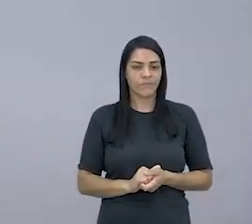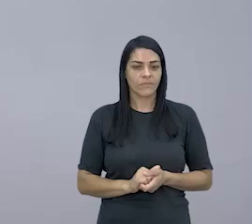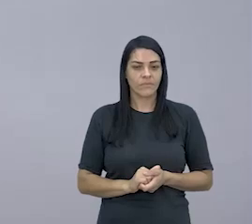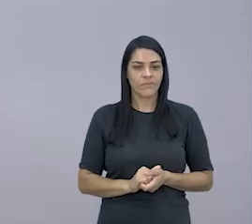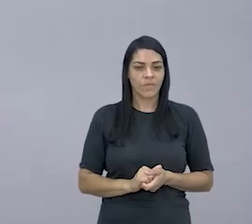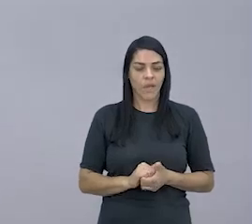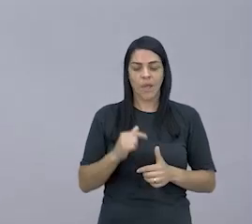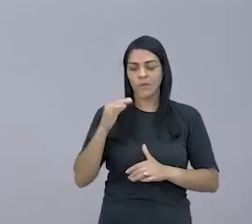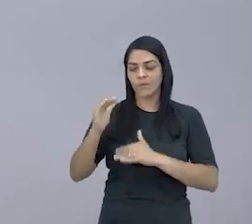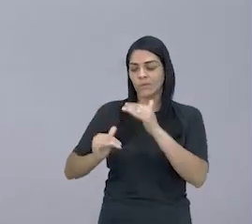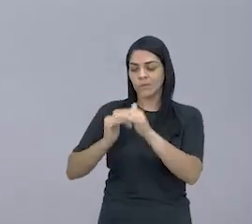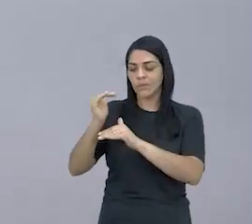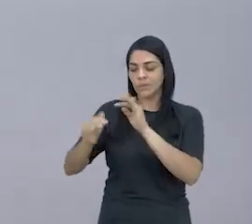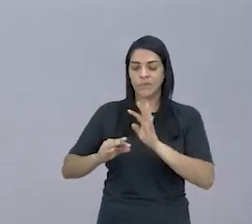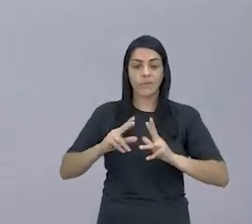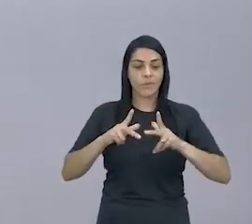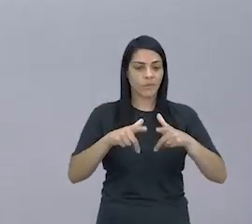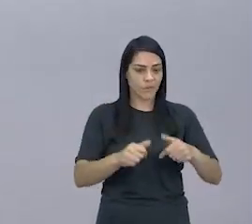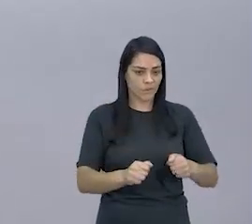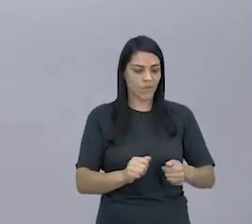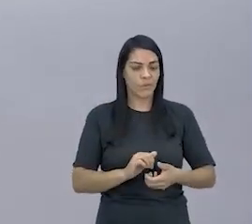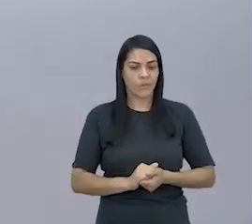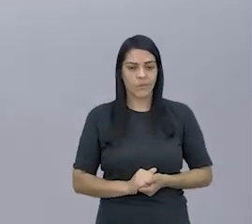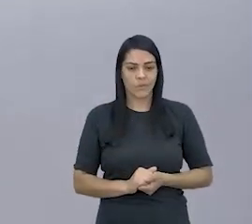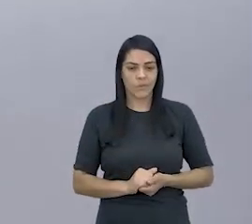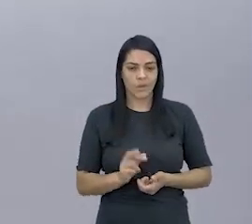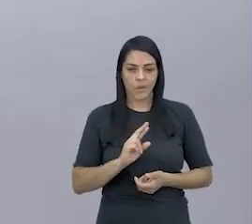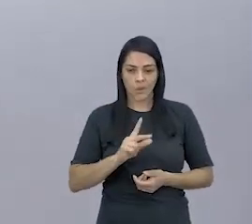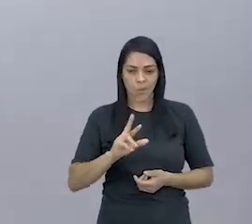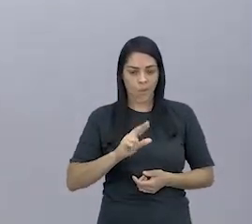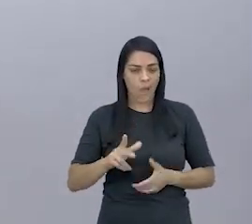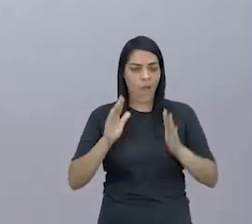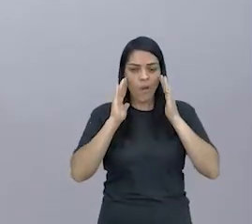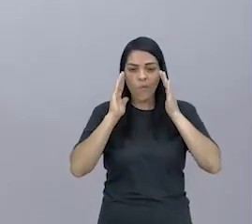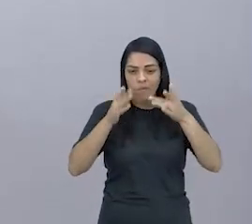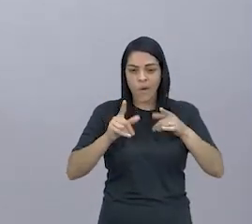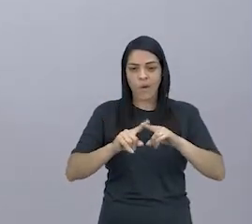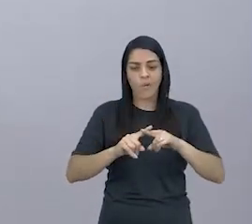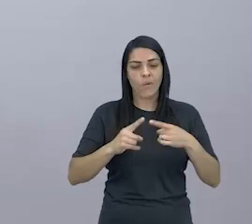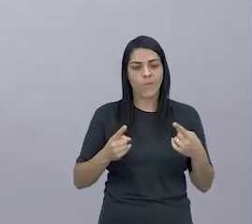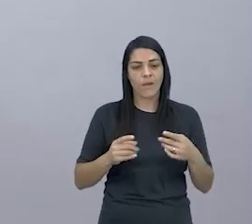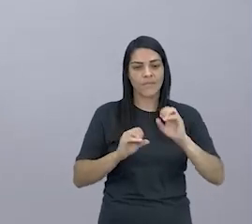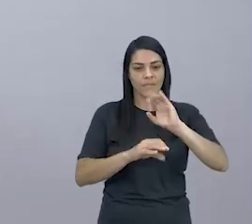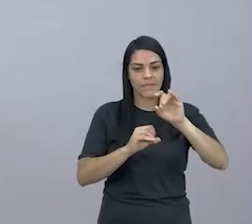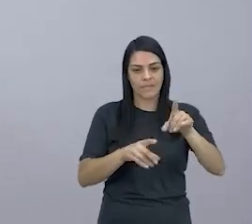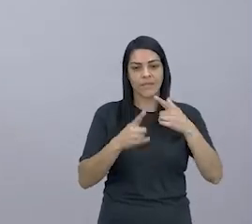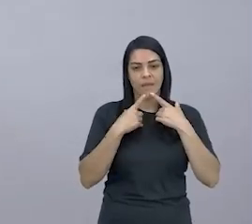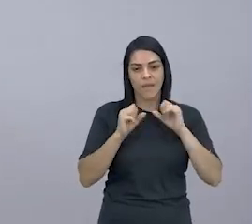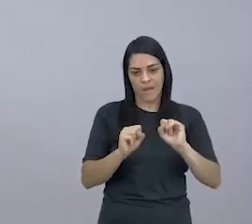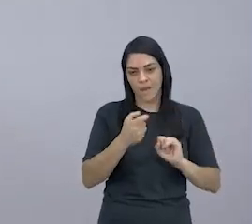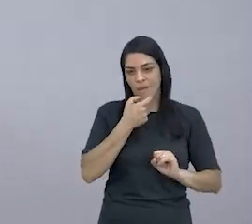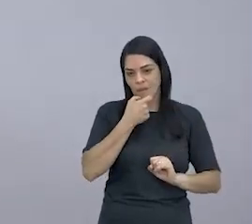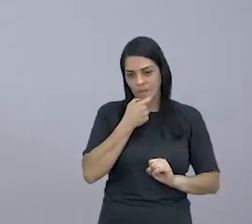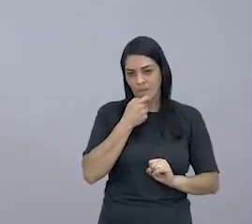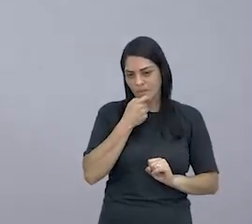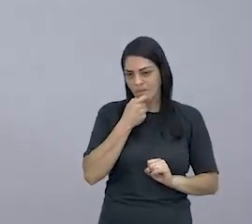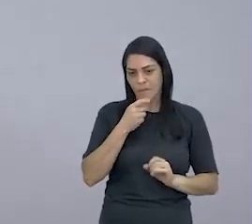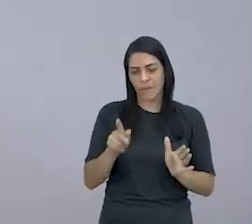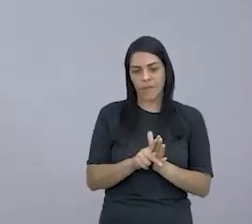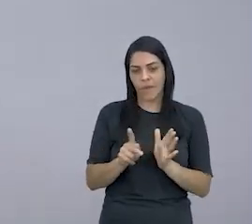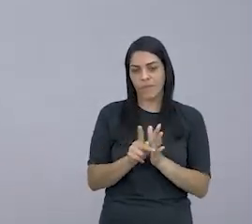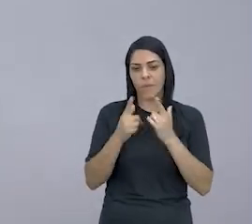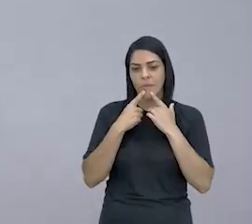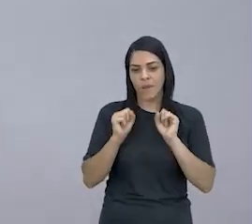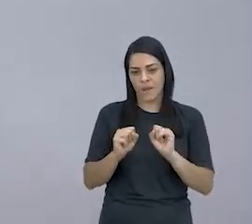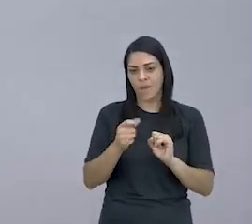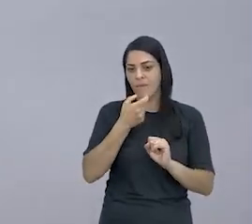onde eu vou desenvolver tudo isso, né? Ela não é o foco. Eu não vou aqui ensinar a língua pela língua, né? Eu vou pegar um